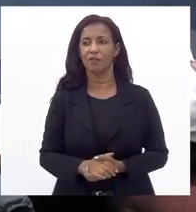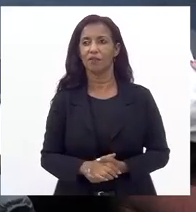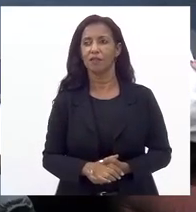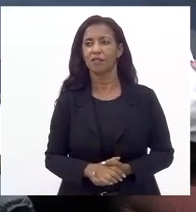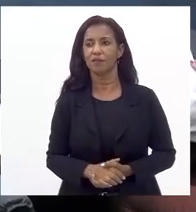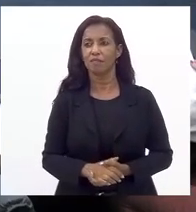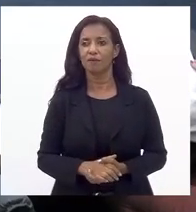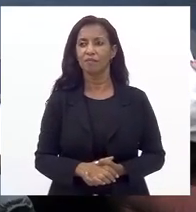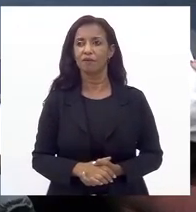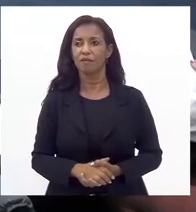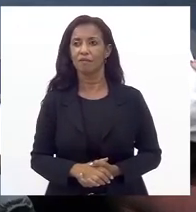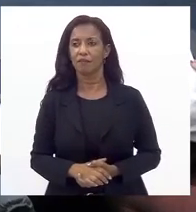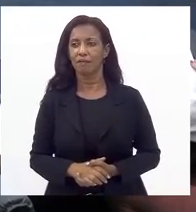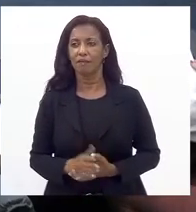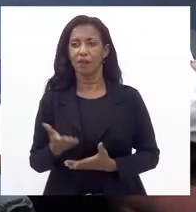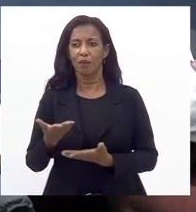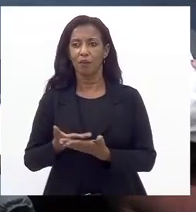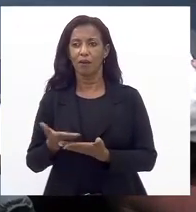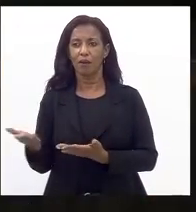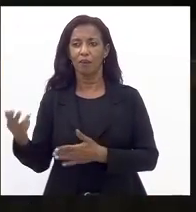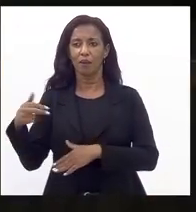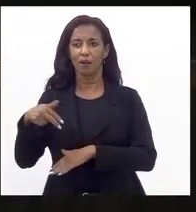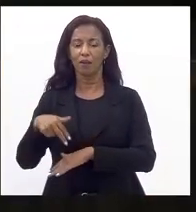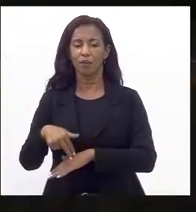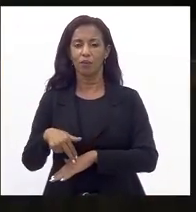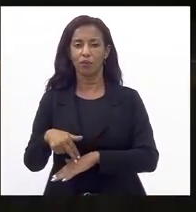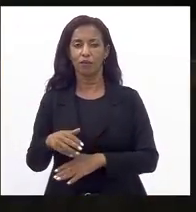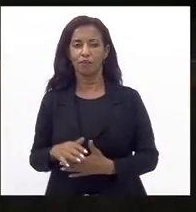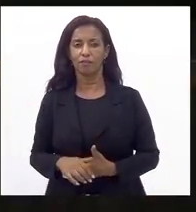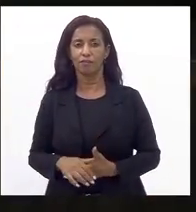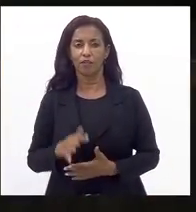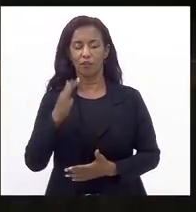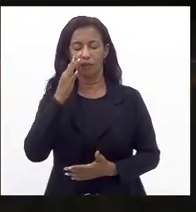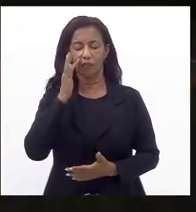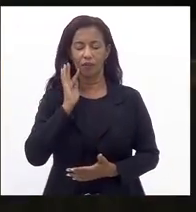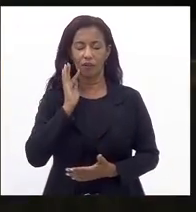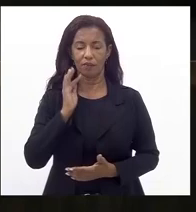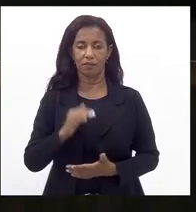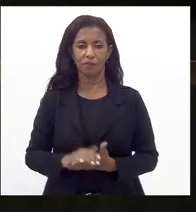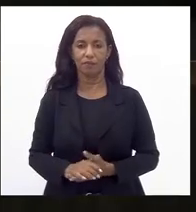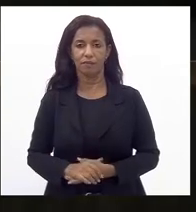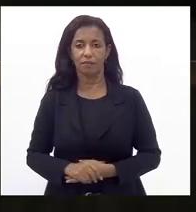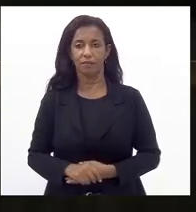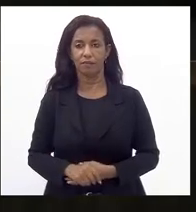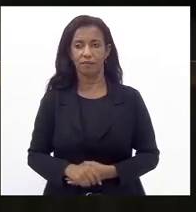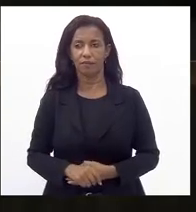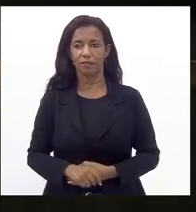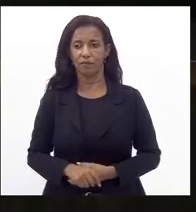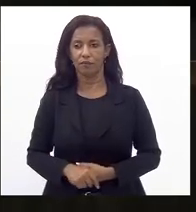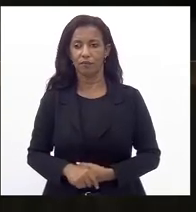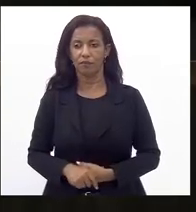quiser fazê-lo então para encaminhar pela Tribuna o deputado Flávio ela fêmea